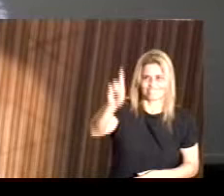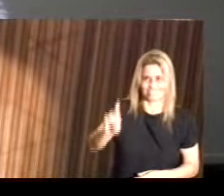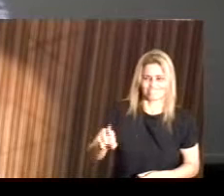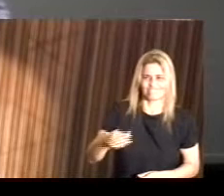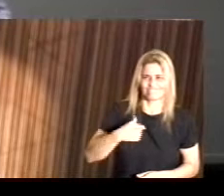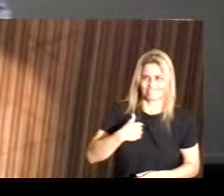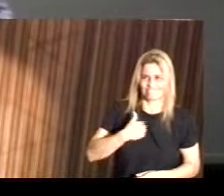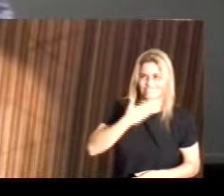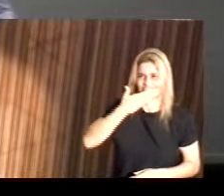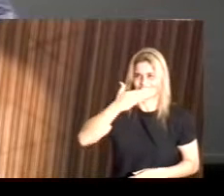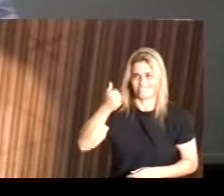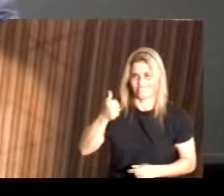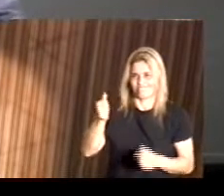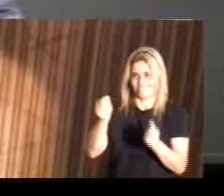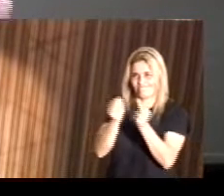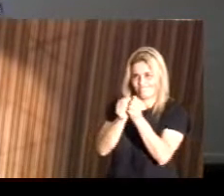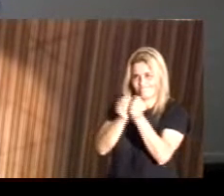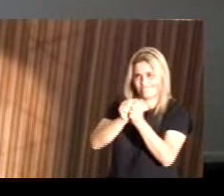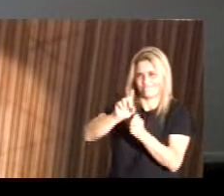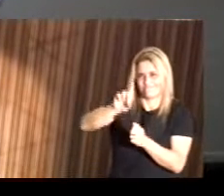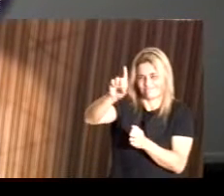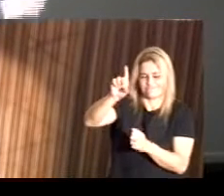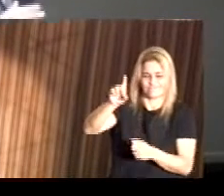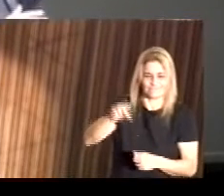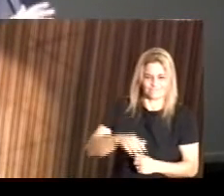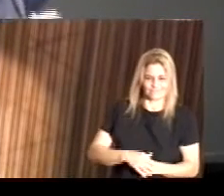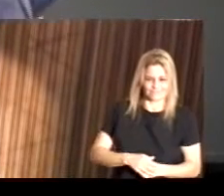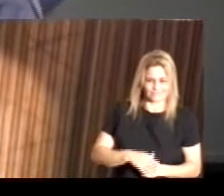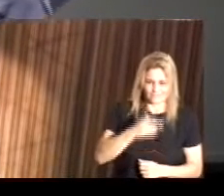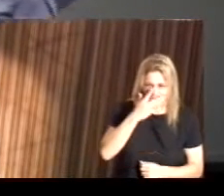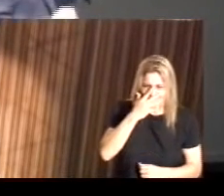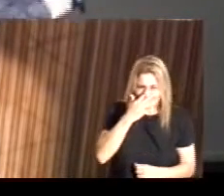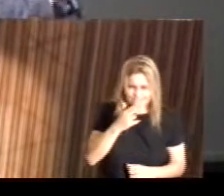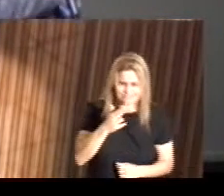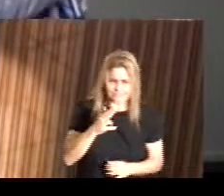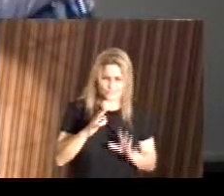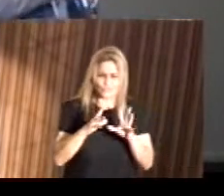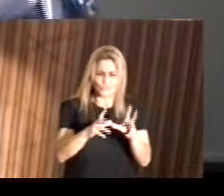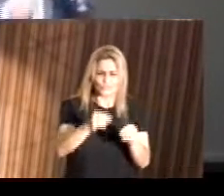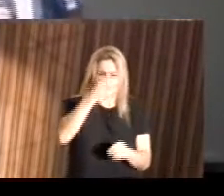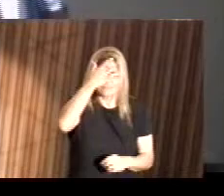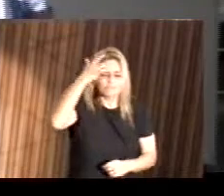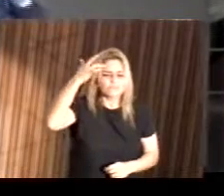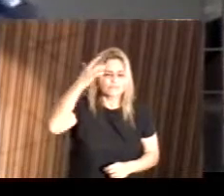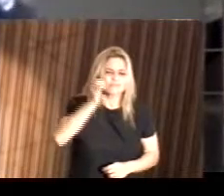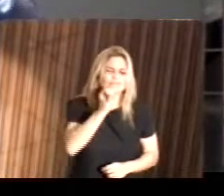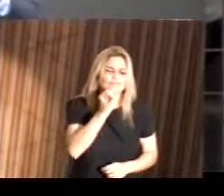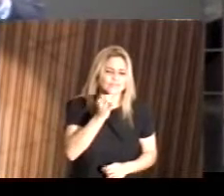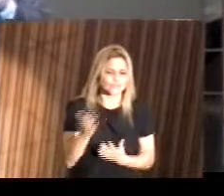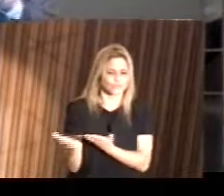ilusão. Eu acho que um dos grandes conflitos de todo universitário